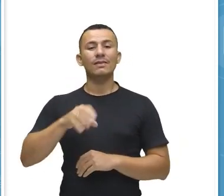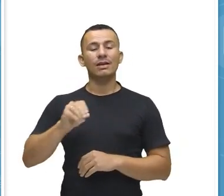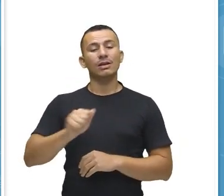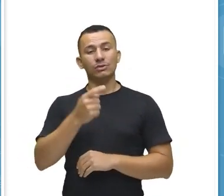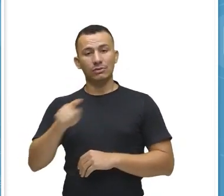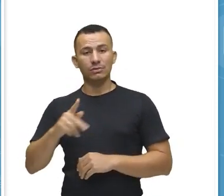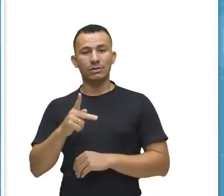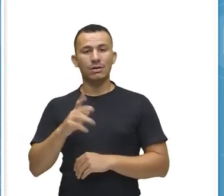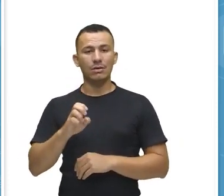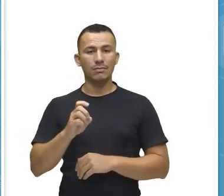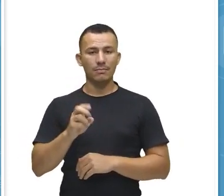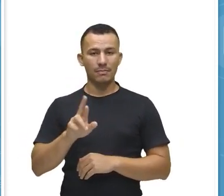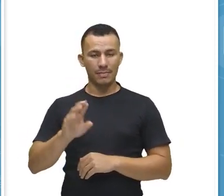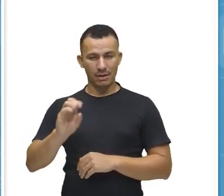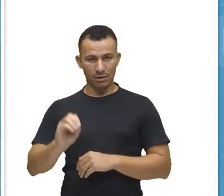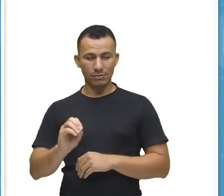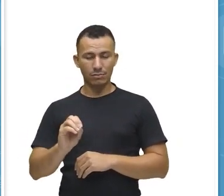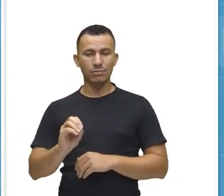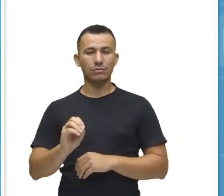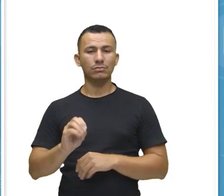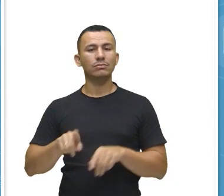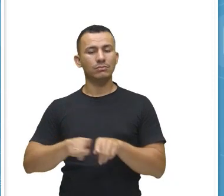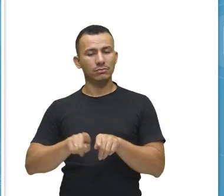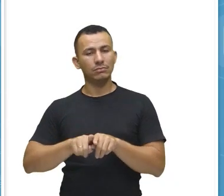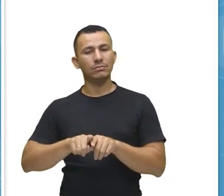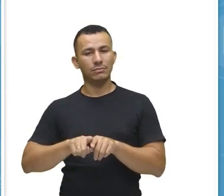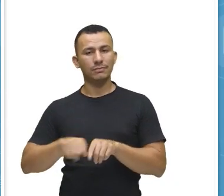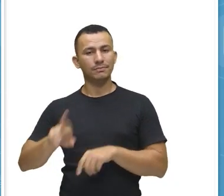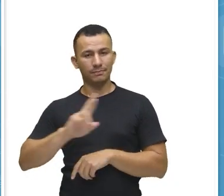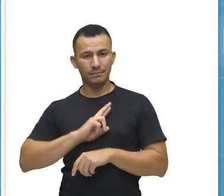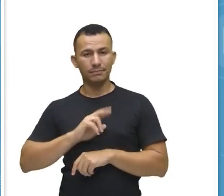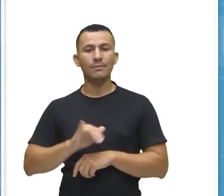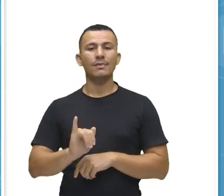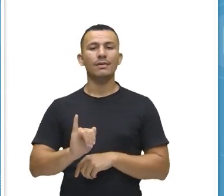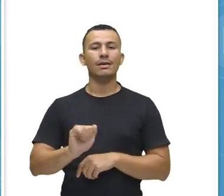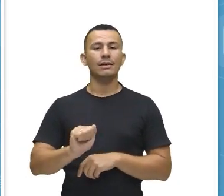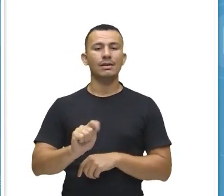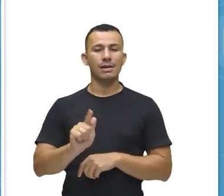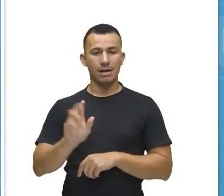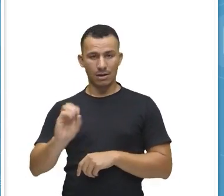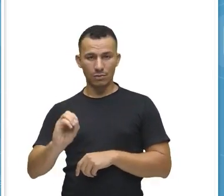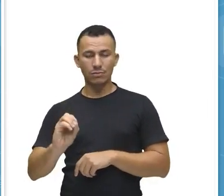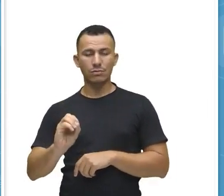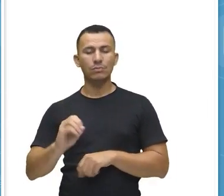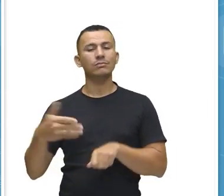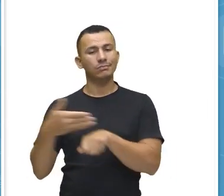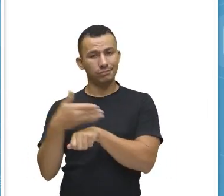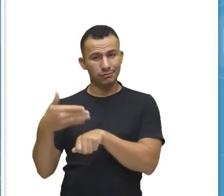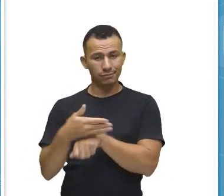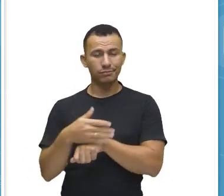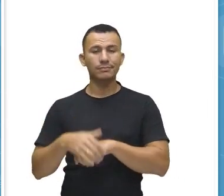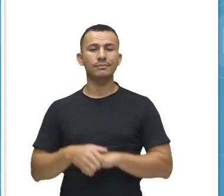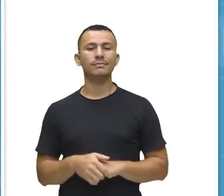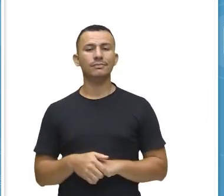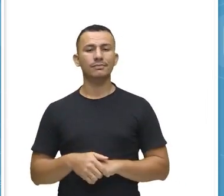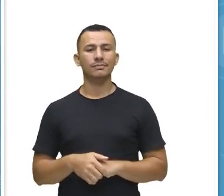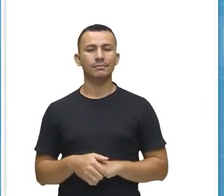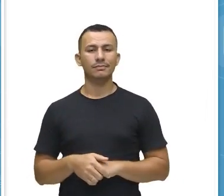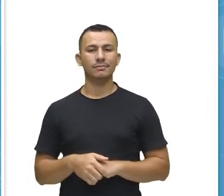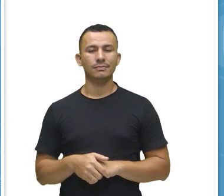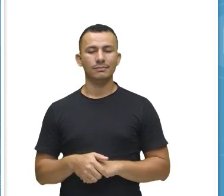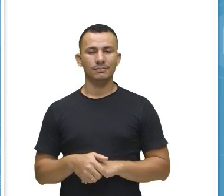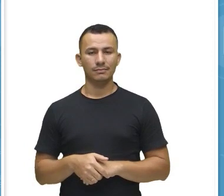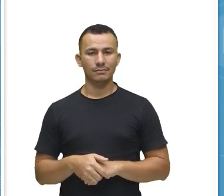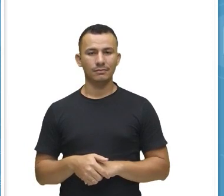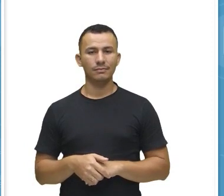escreveu o nome ao lado. A Escola Santina é o Iago também participando. Ah, quem mais aqui? Ó?